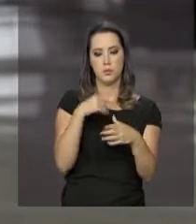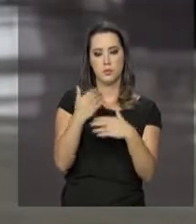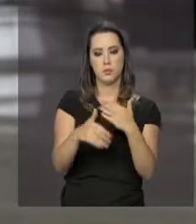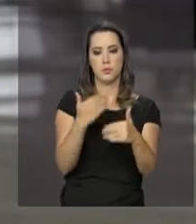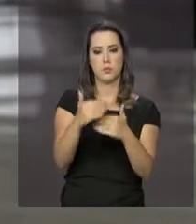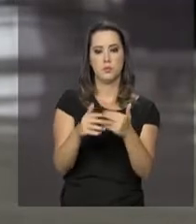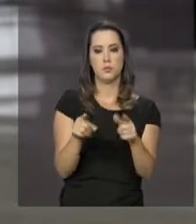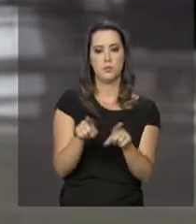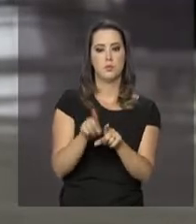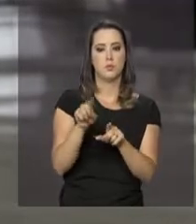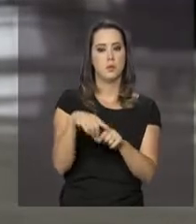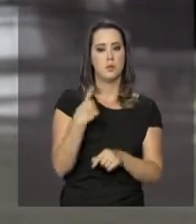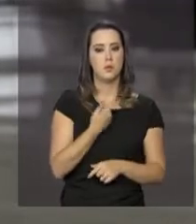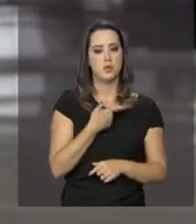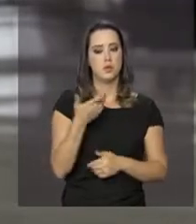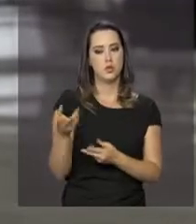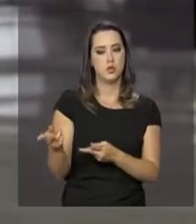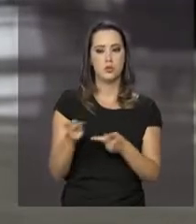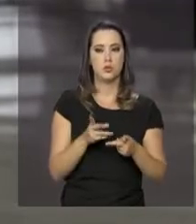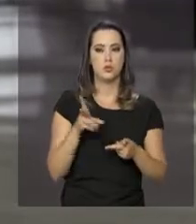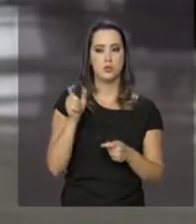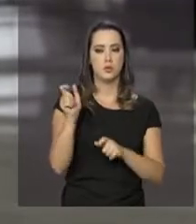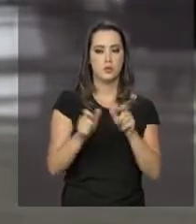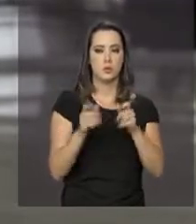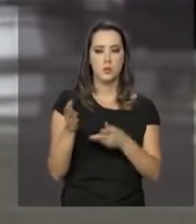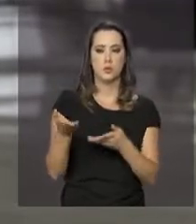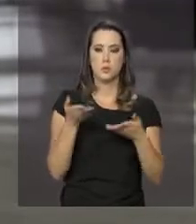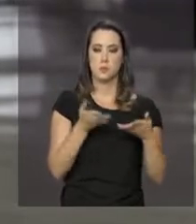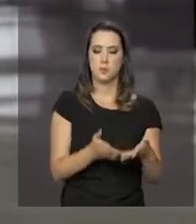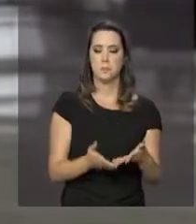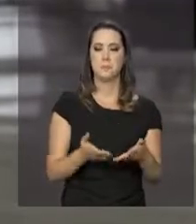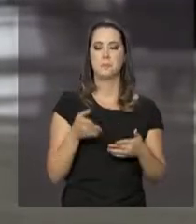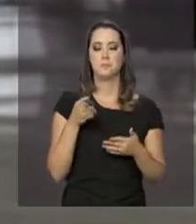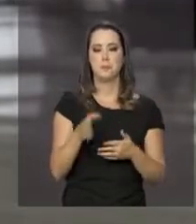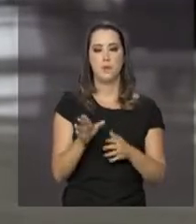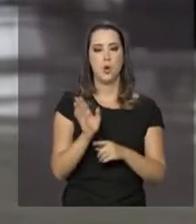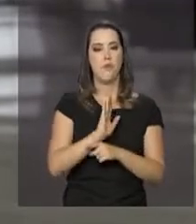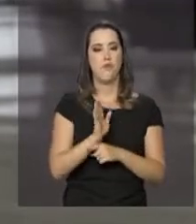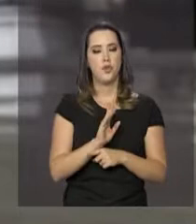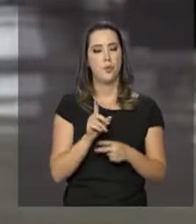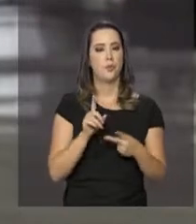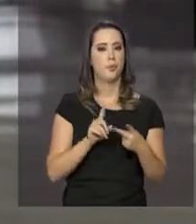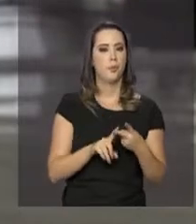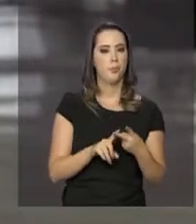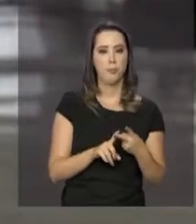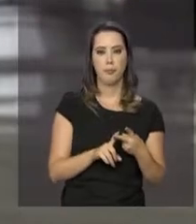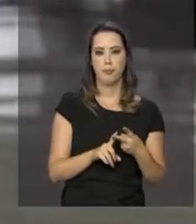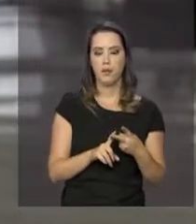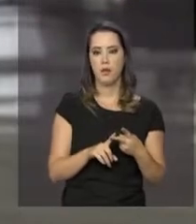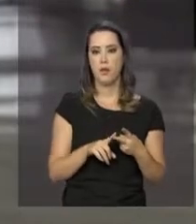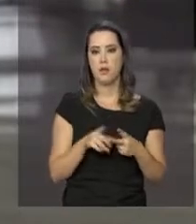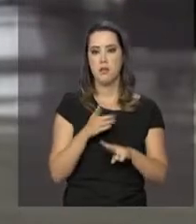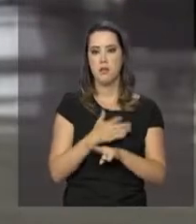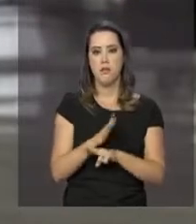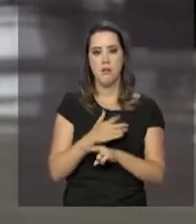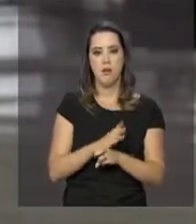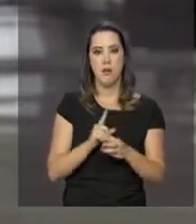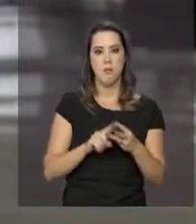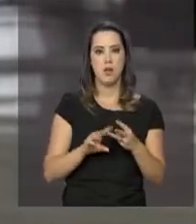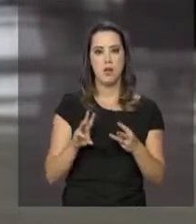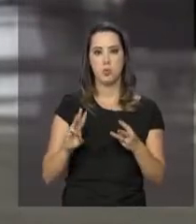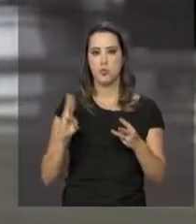muito e que a gente convida todos a participarem de alguma forma com filmes oficinas shows